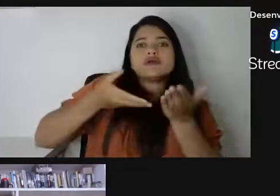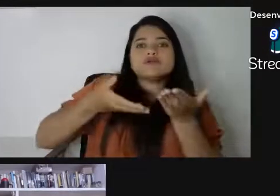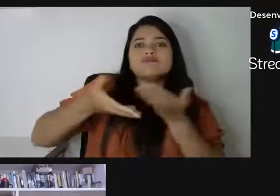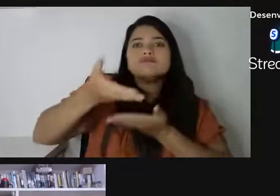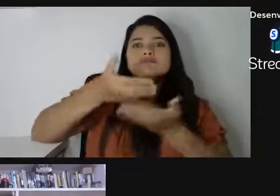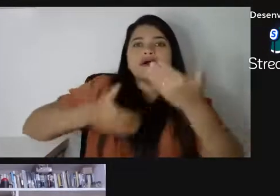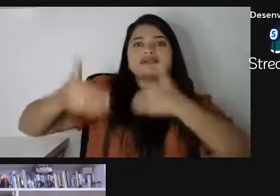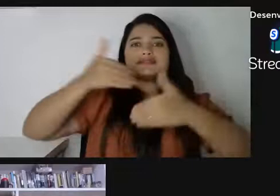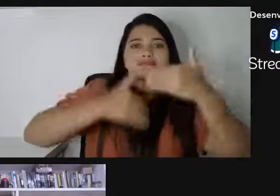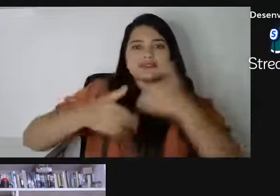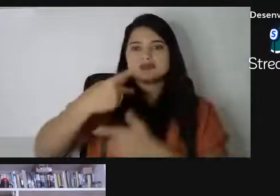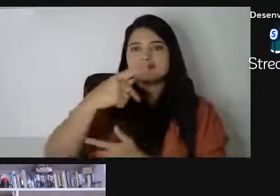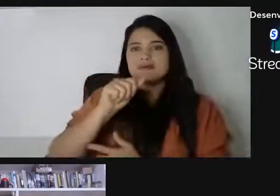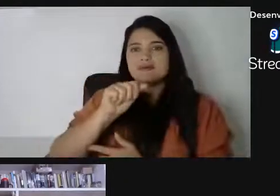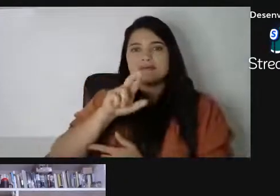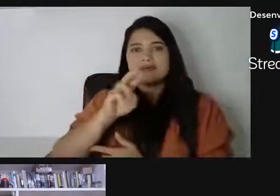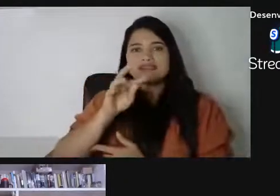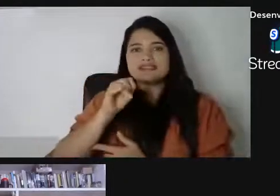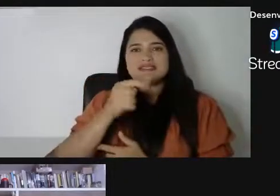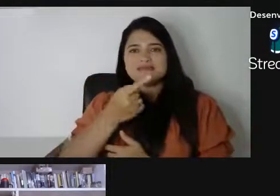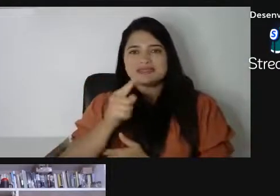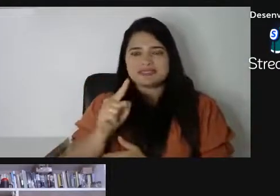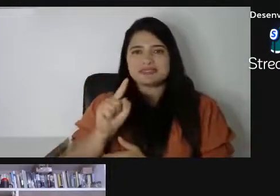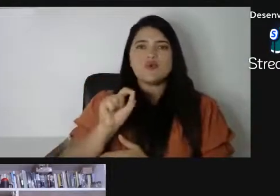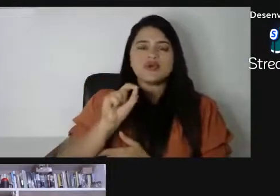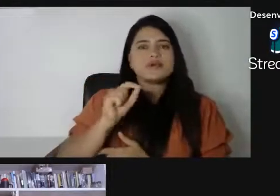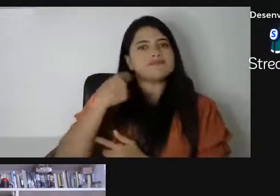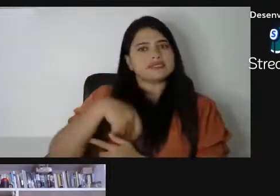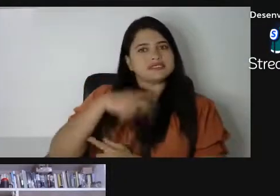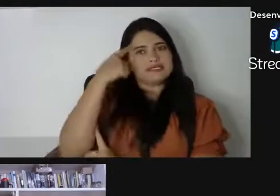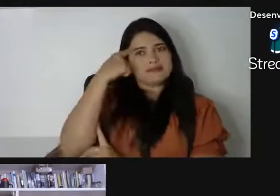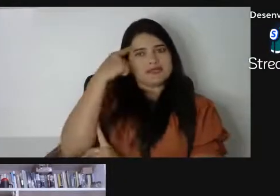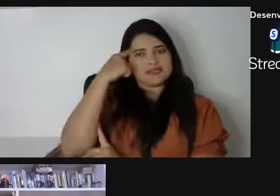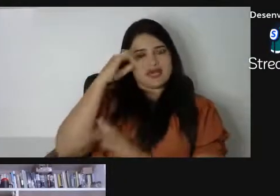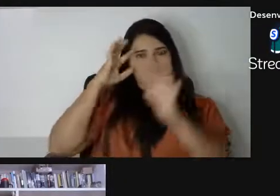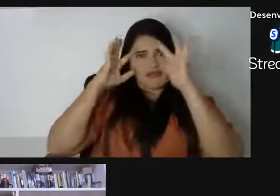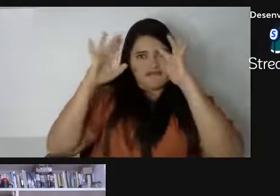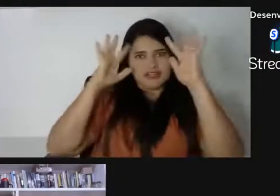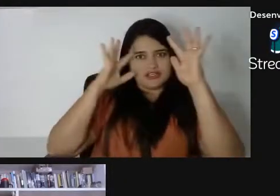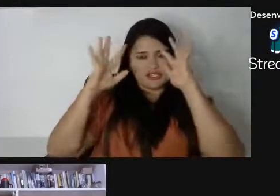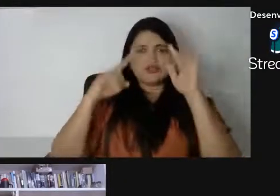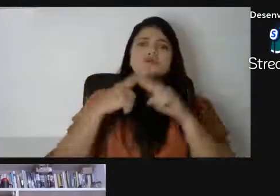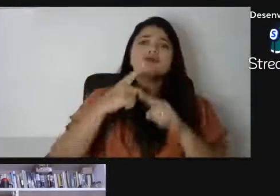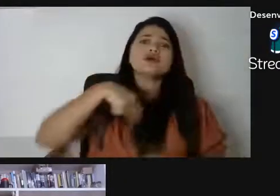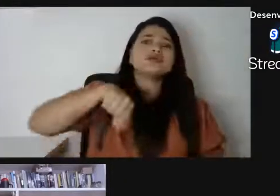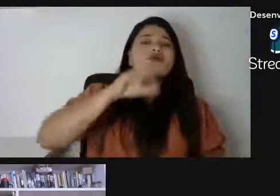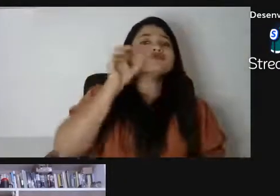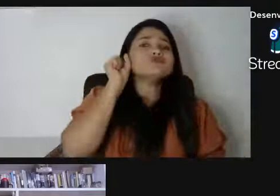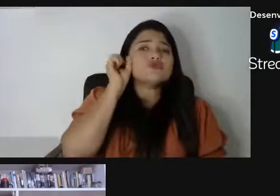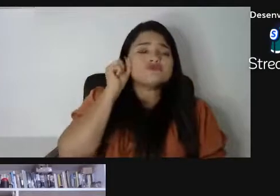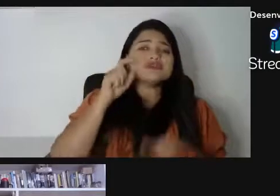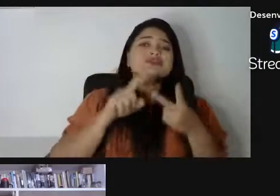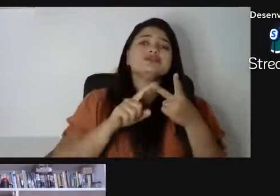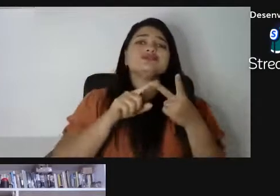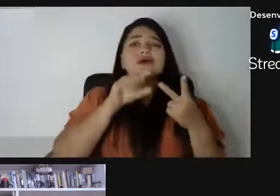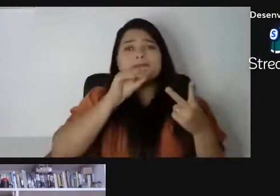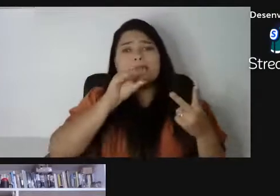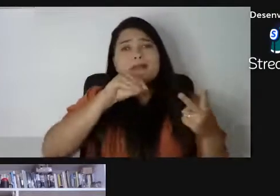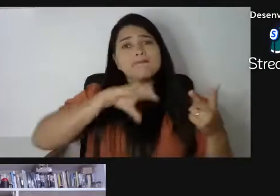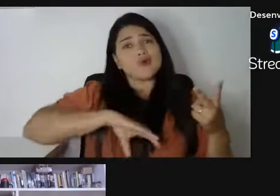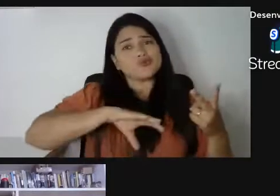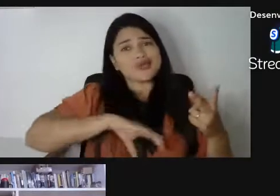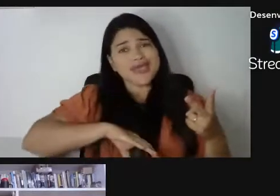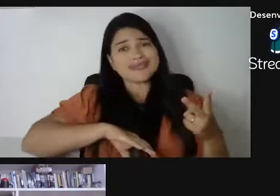muito pensado, porque qualquer momento, e nós como ouvintes, né, falantes de português, bilíngues,